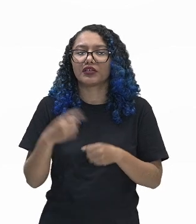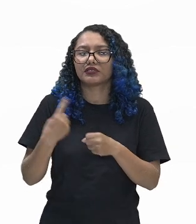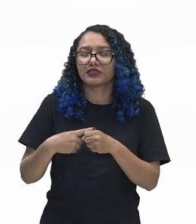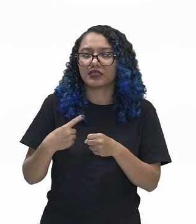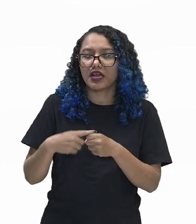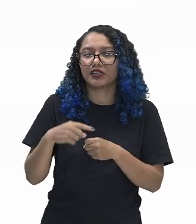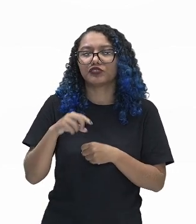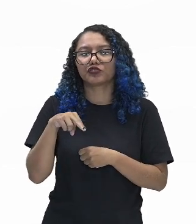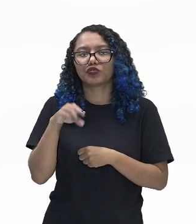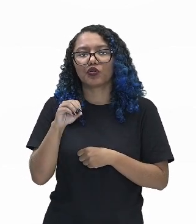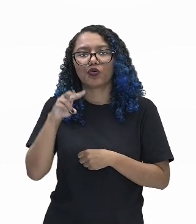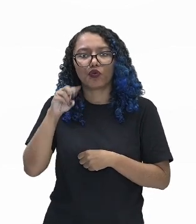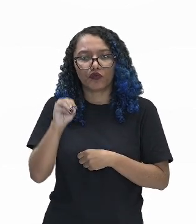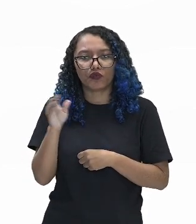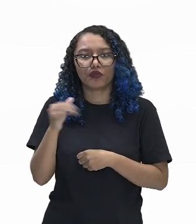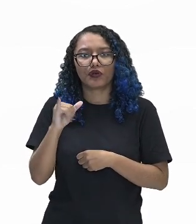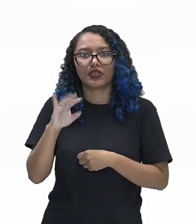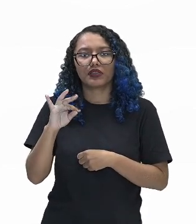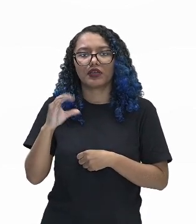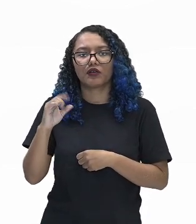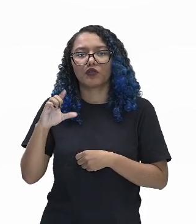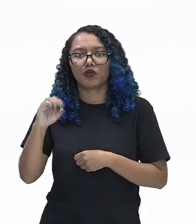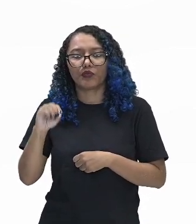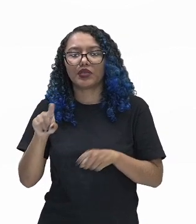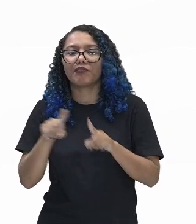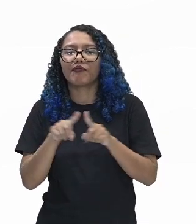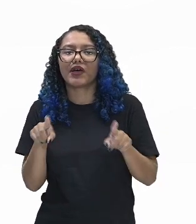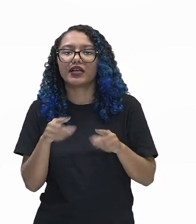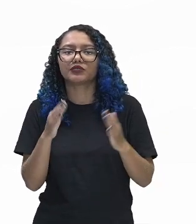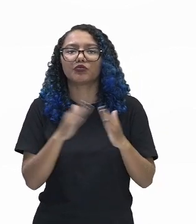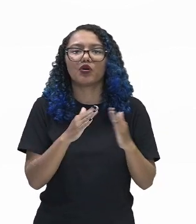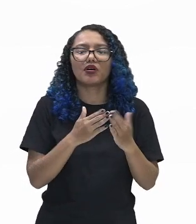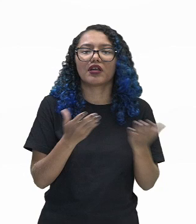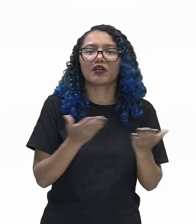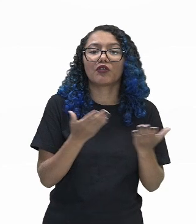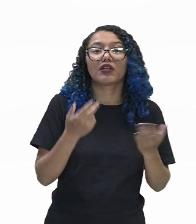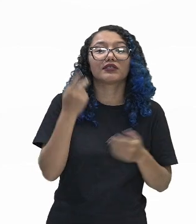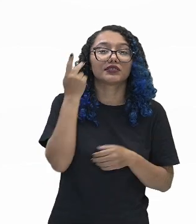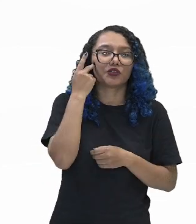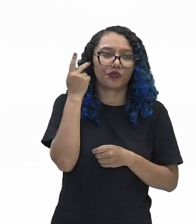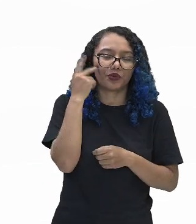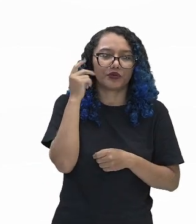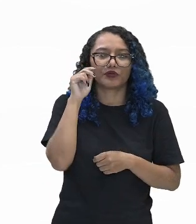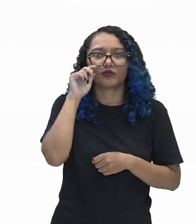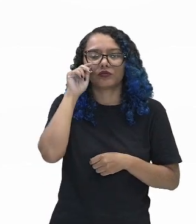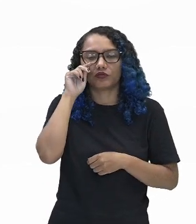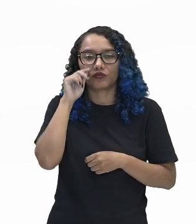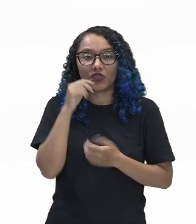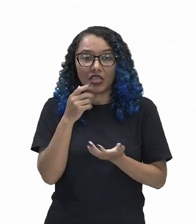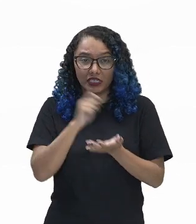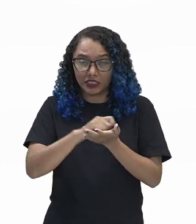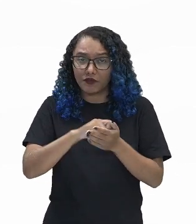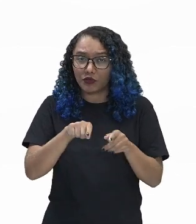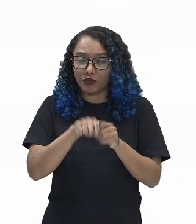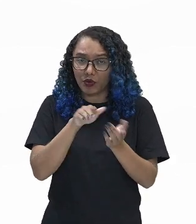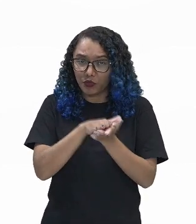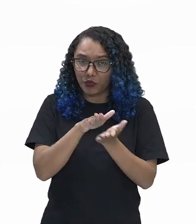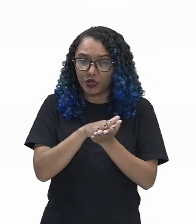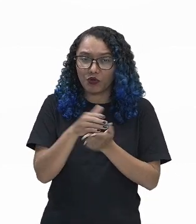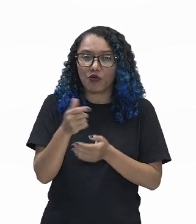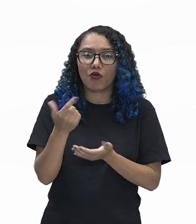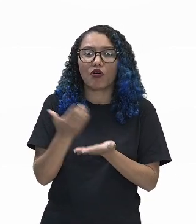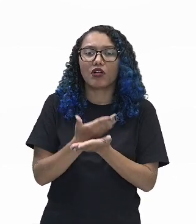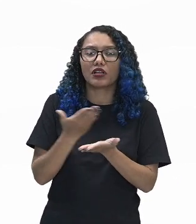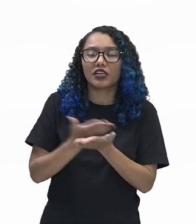Contudo, atualmente mora em São Paulo. Continuando, escreveu e publicou 22 livros, alguns